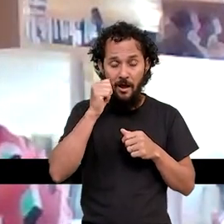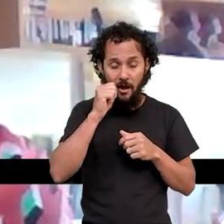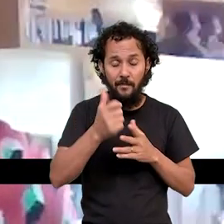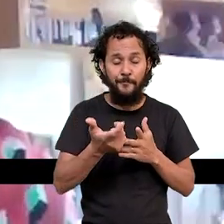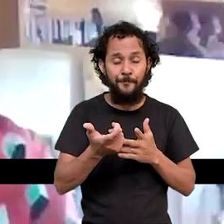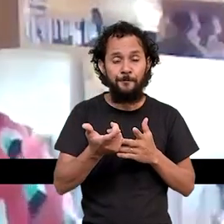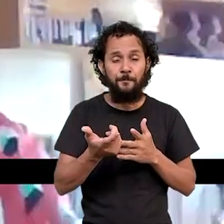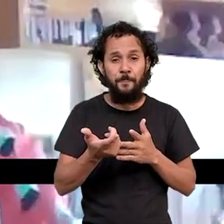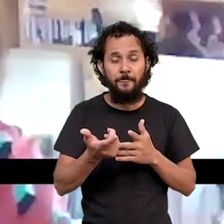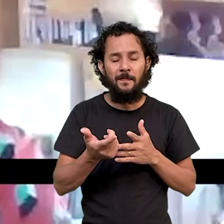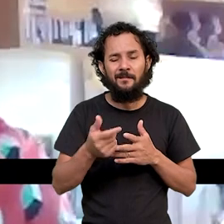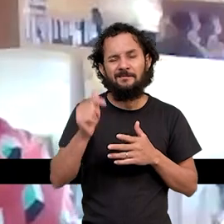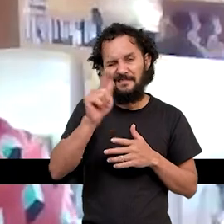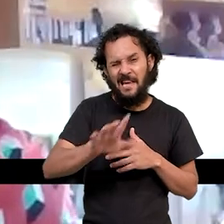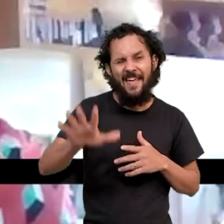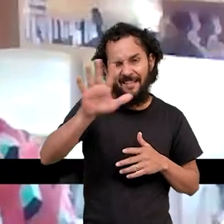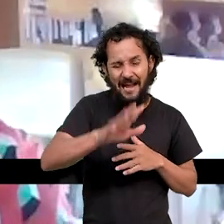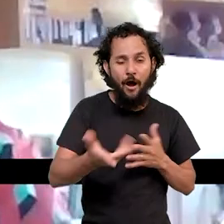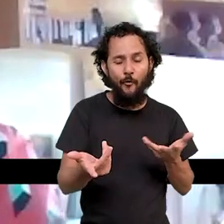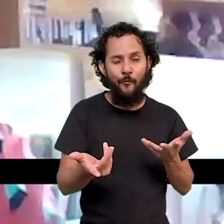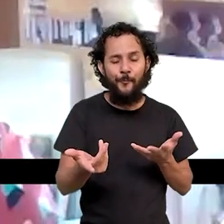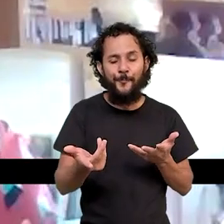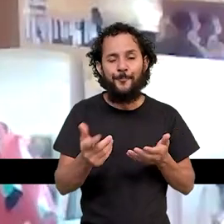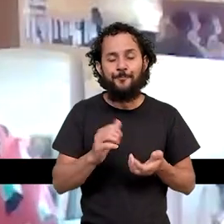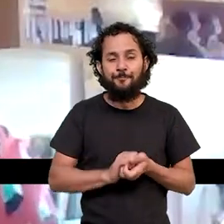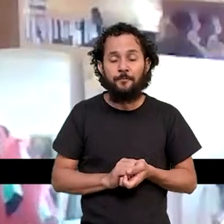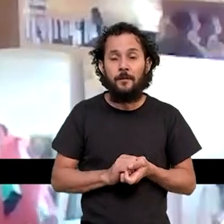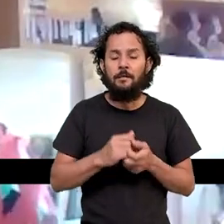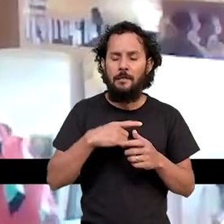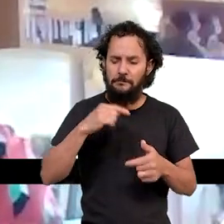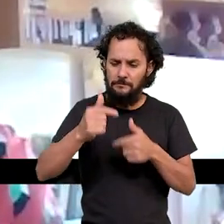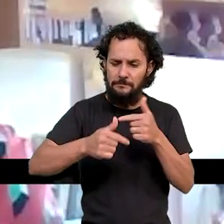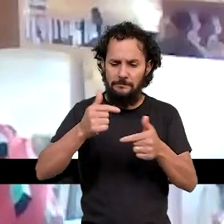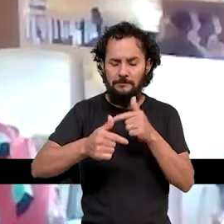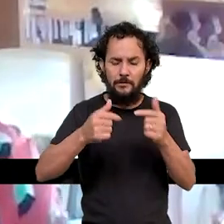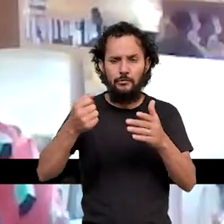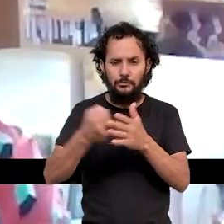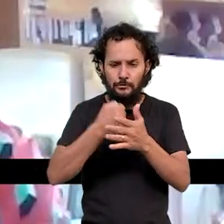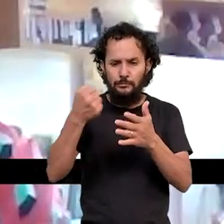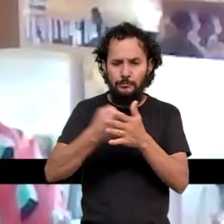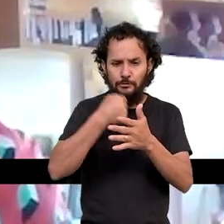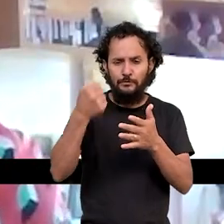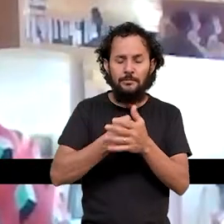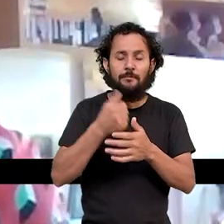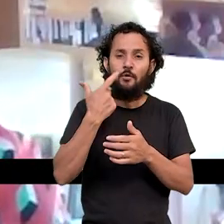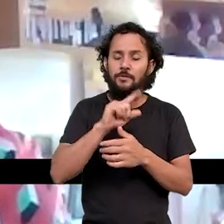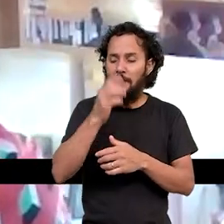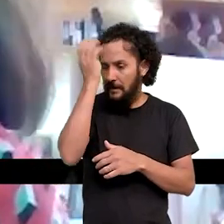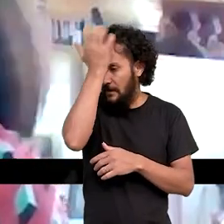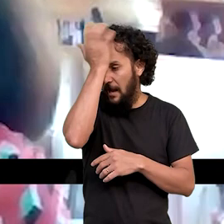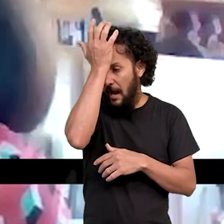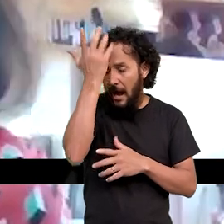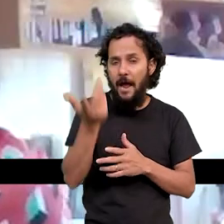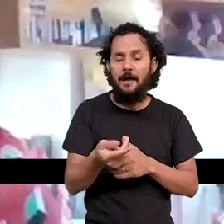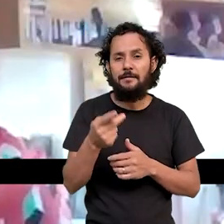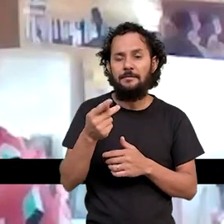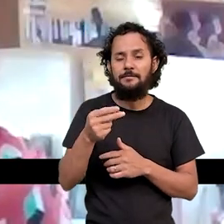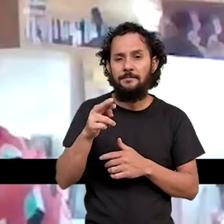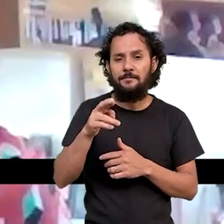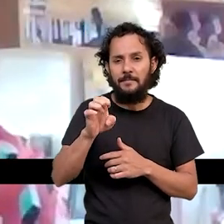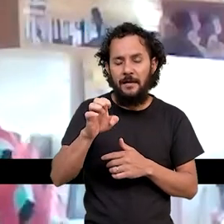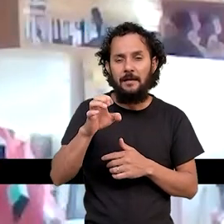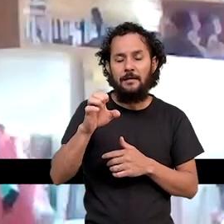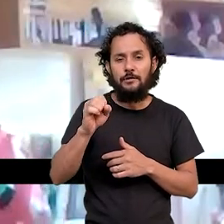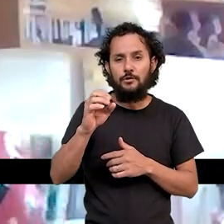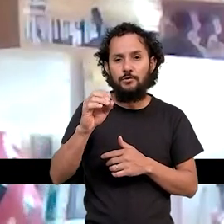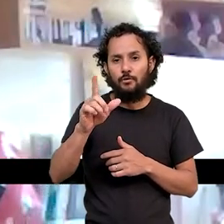as mulheres, de modo geral, fizeram um movimento de lutas por creches, por